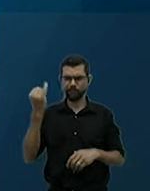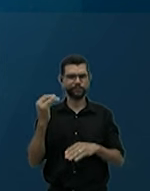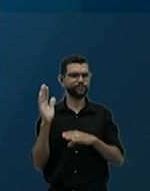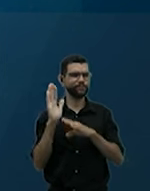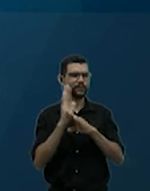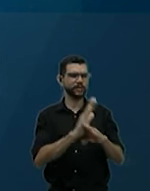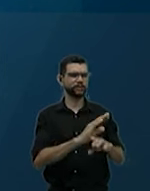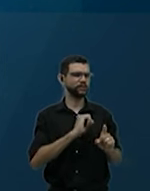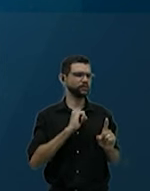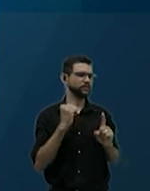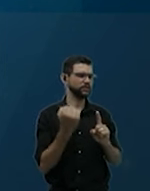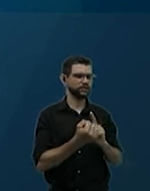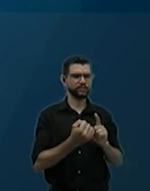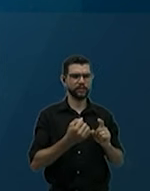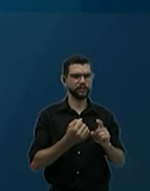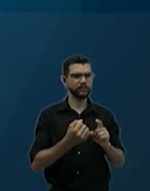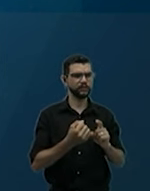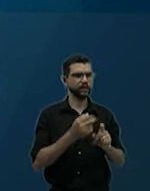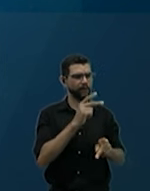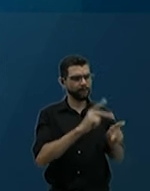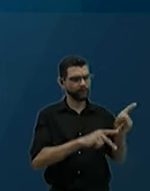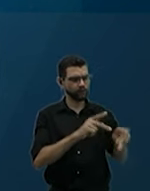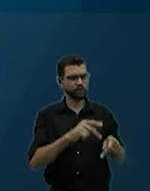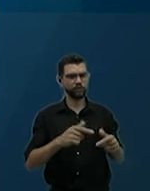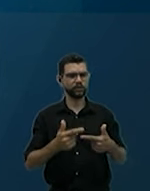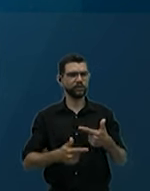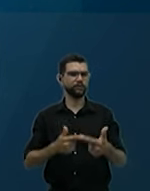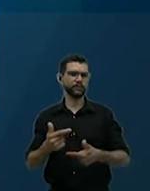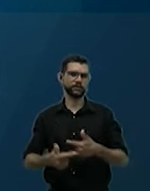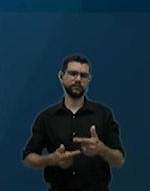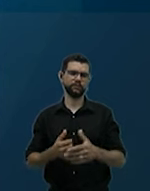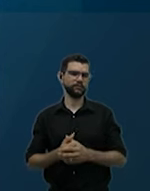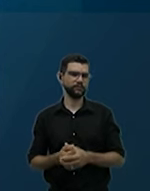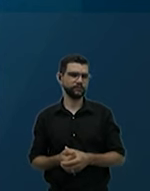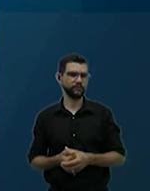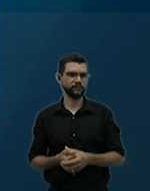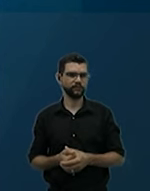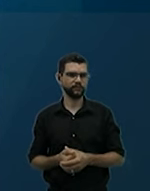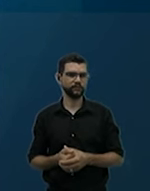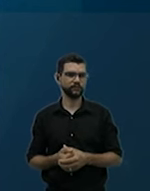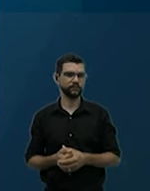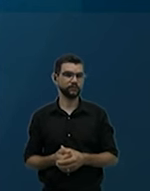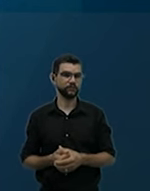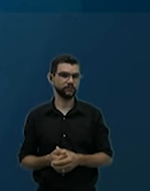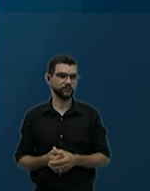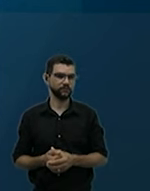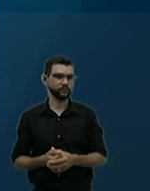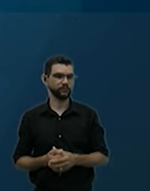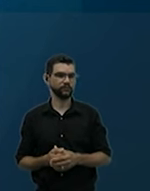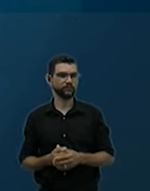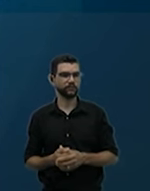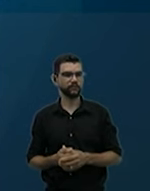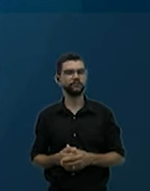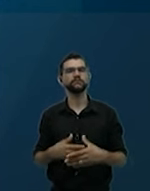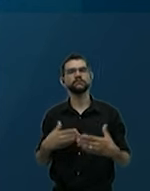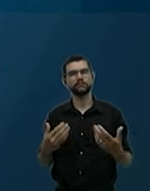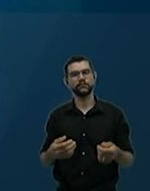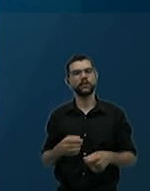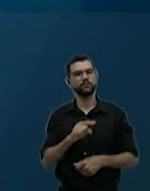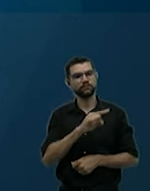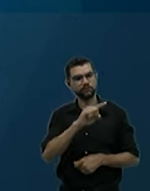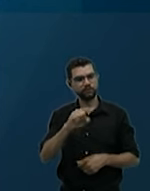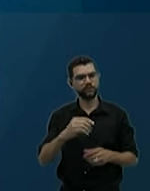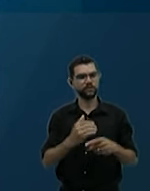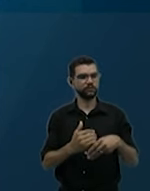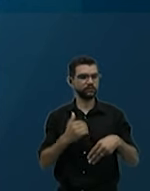poder judiciário e é hora, excelências, de se olhar com um pouco mais de rigor para o tratamento que o